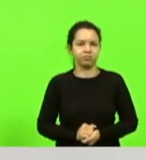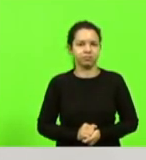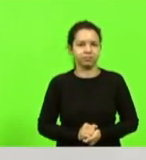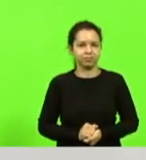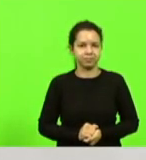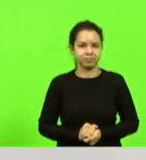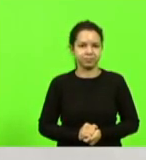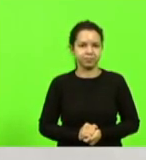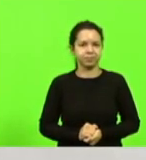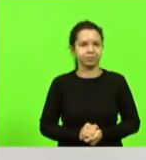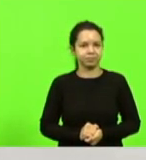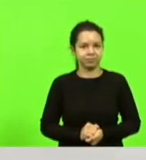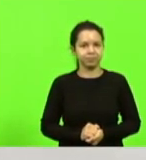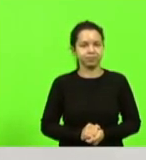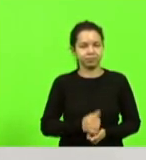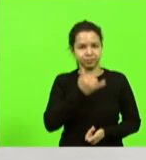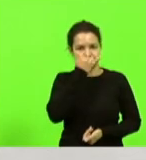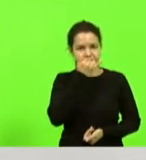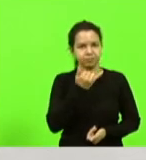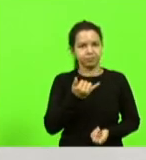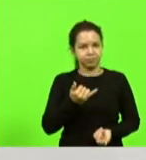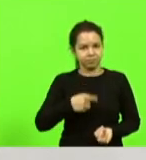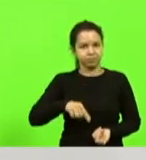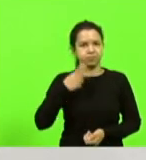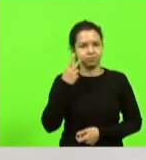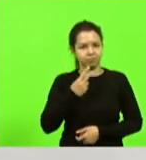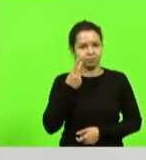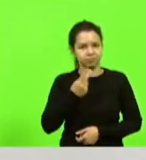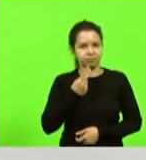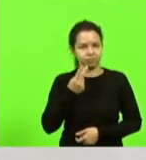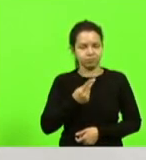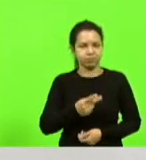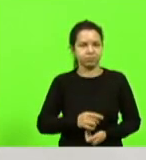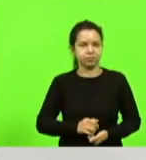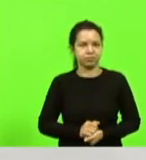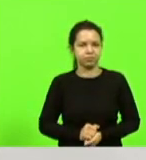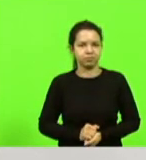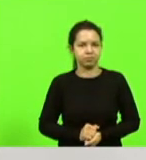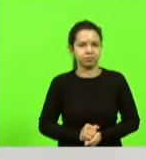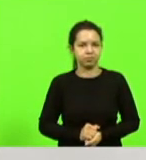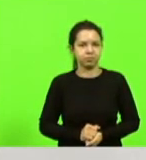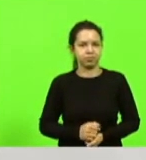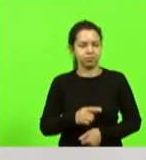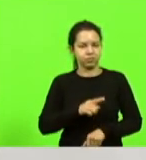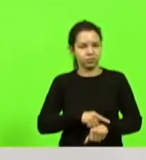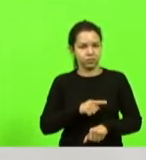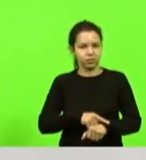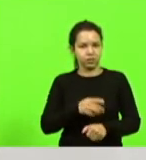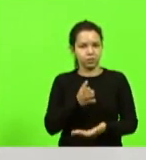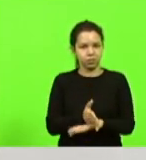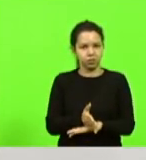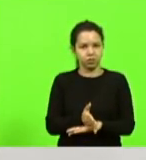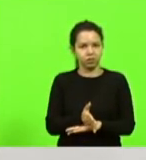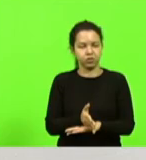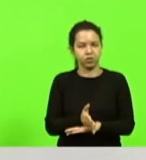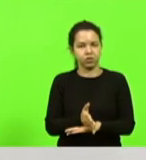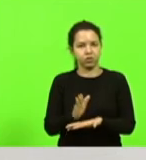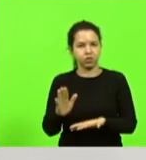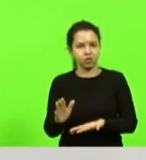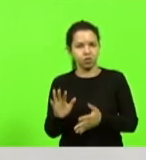É frustrante para um político, é frustrante dividir o tempo dele. Ou está falando de